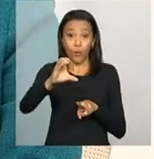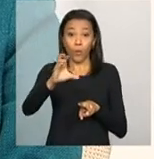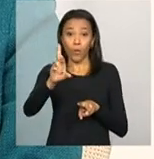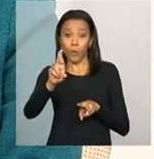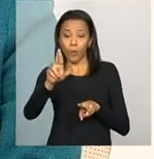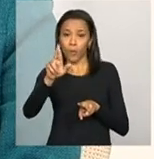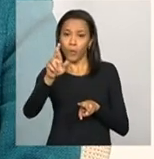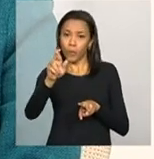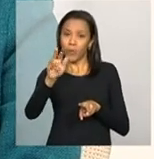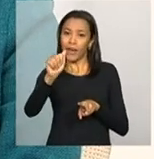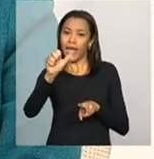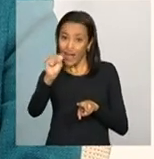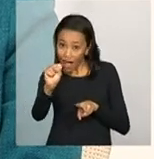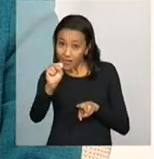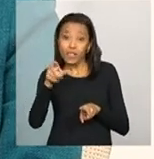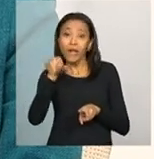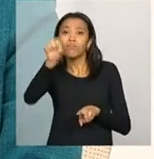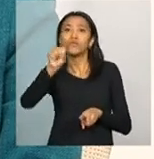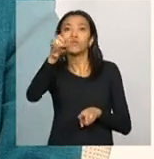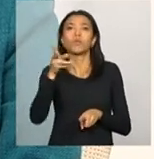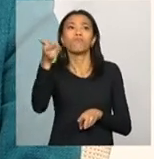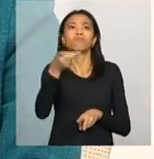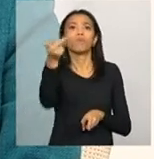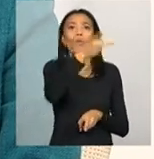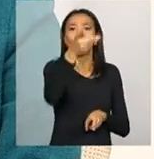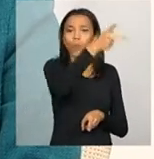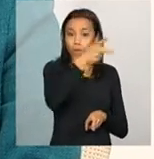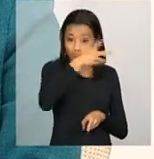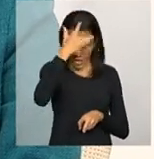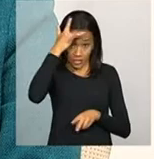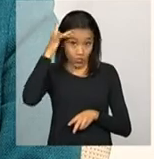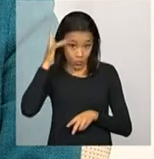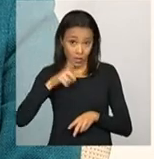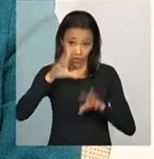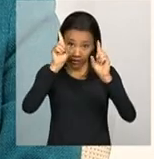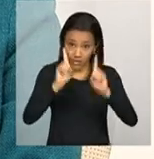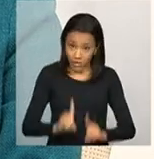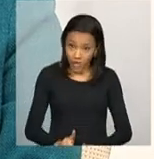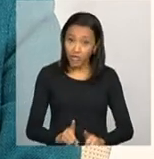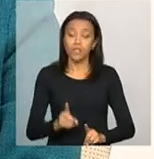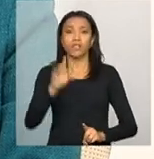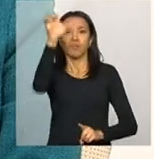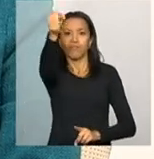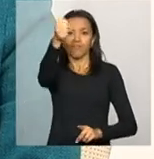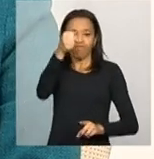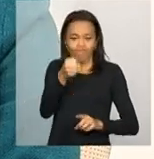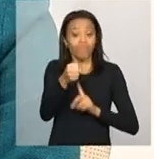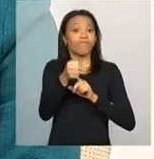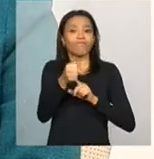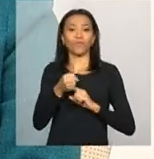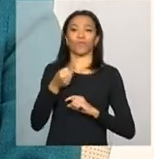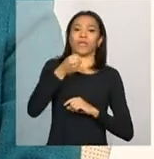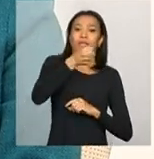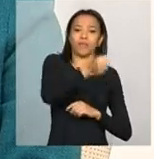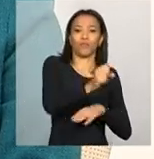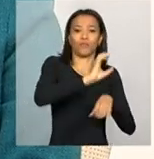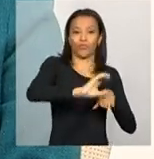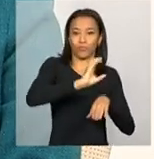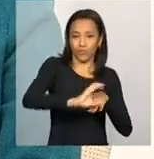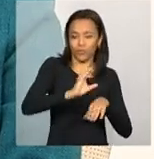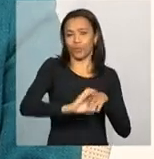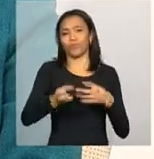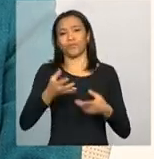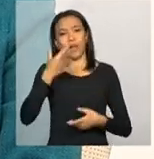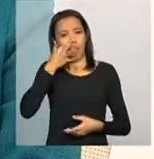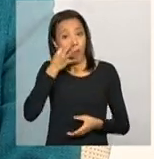o trabalho de busca ativa, ele vai ao encontro dessas pessoas e encaminha essas pessoas para os cursos,